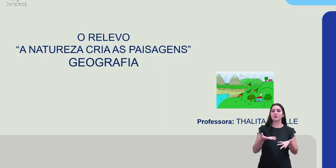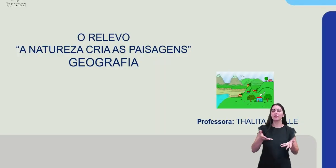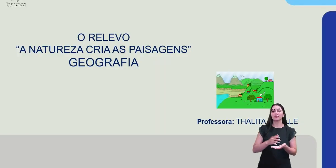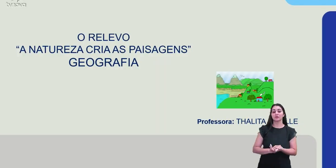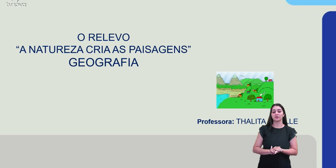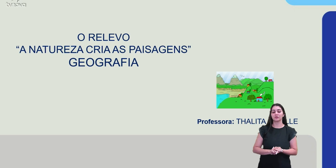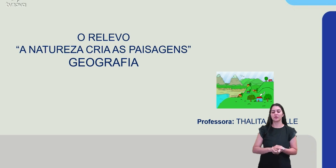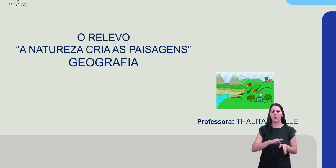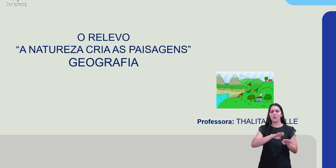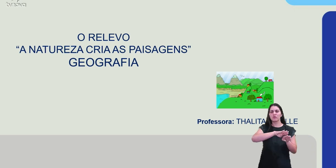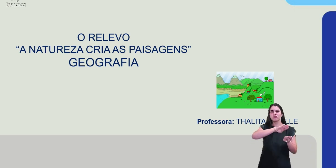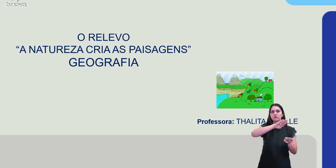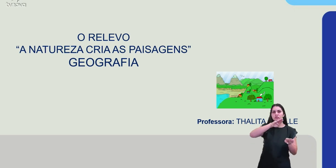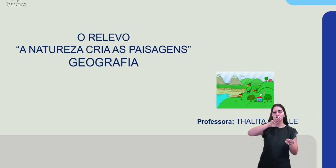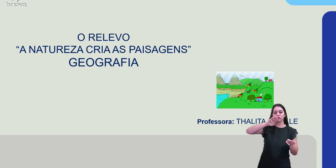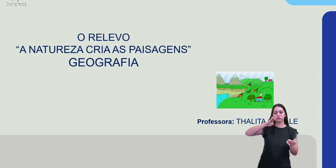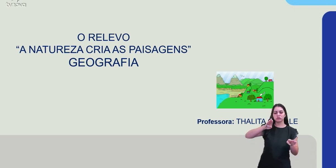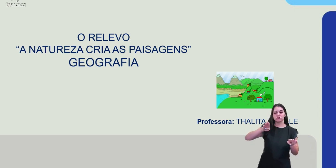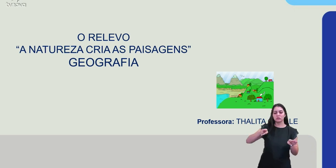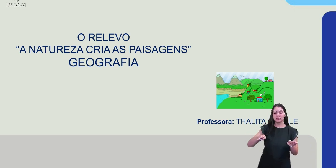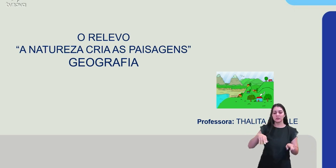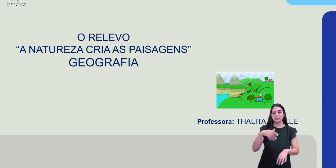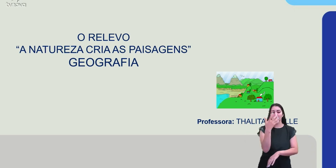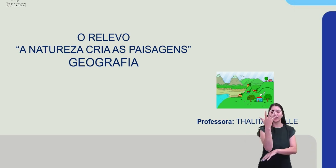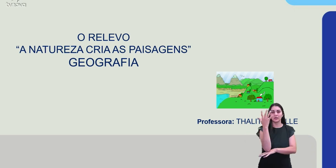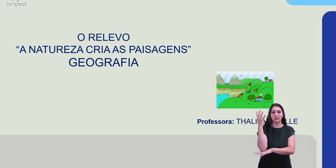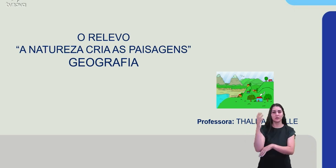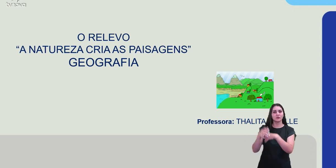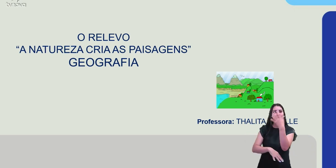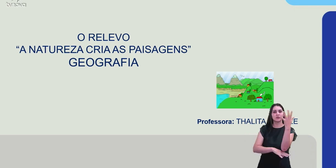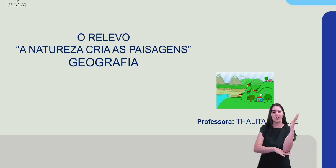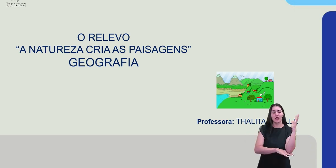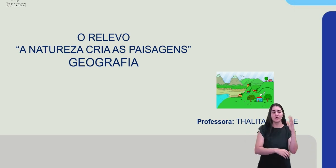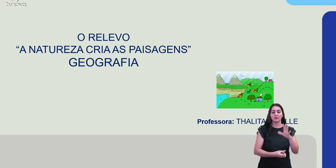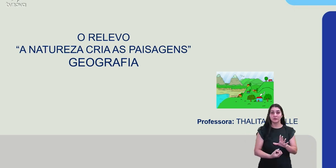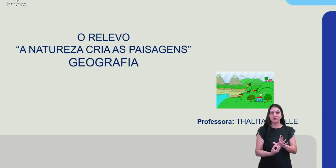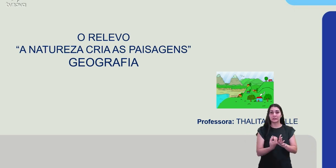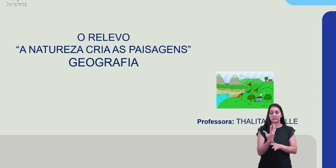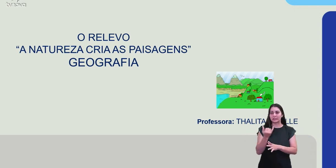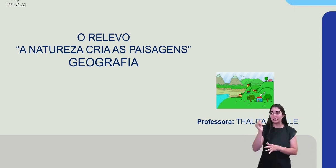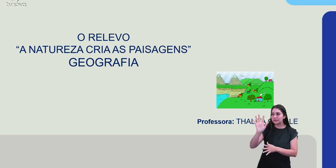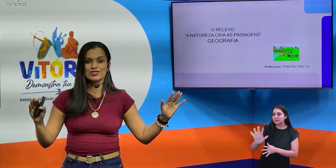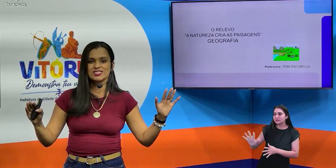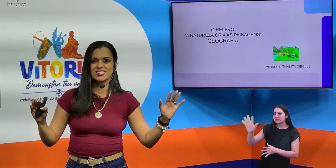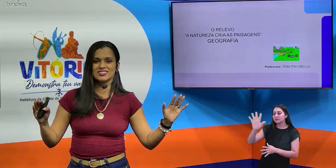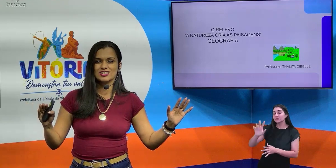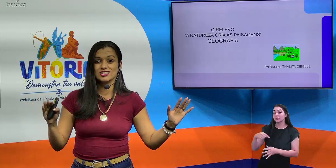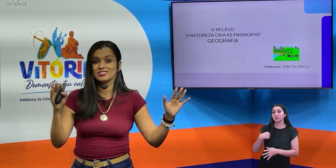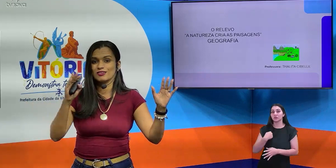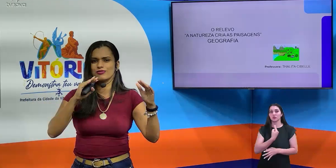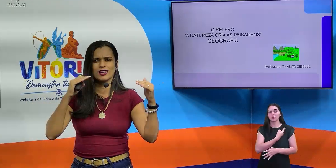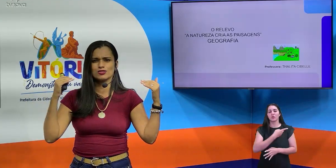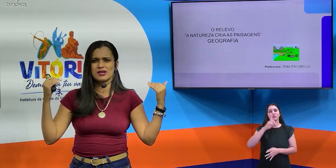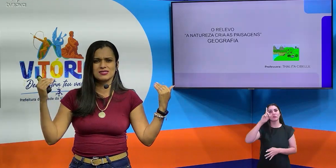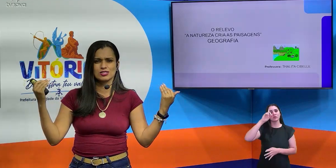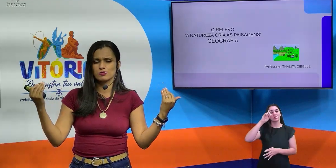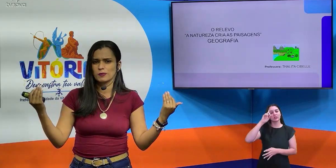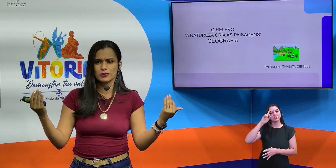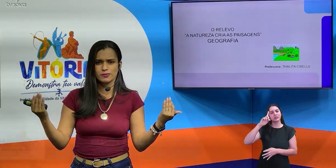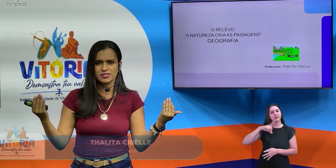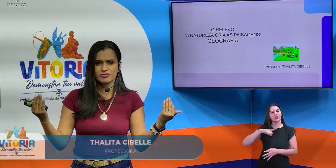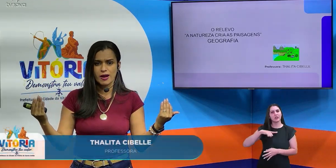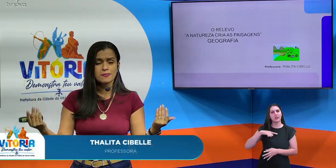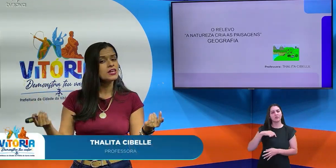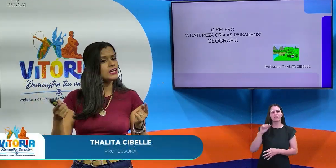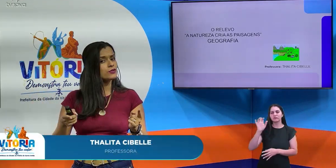O relevo. A natureza cria as paisagens. No nosso dia a dia, a gente tem várias paisagens para